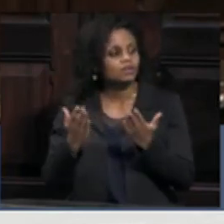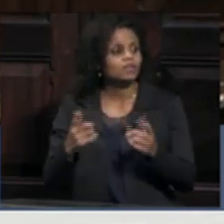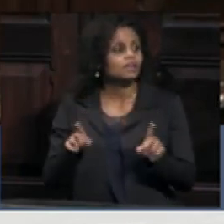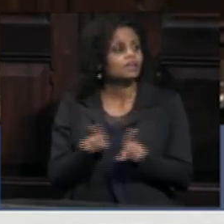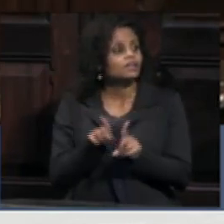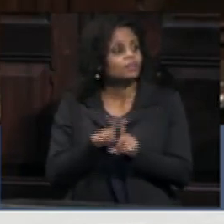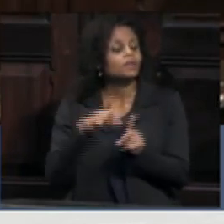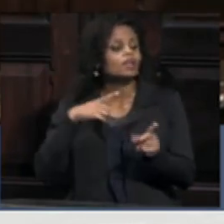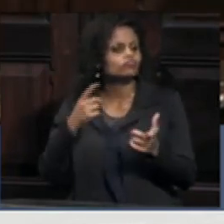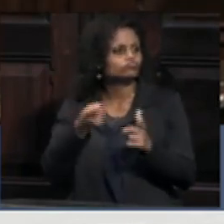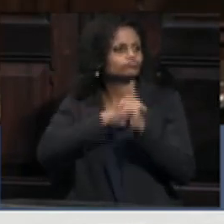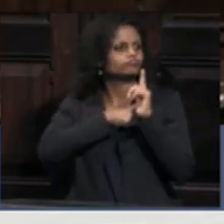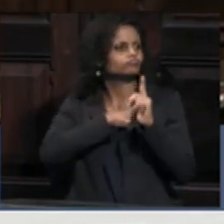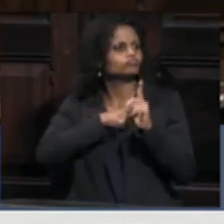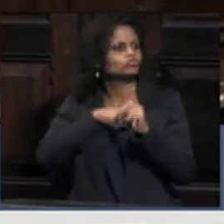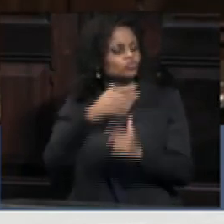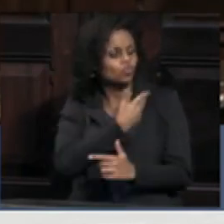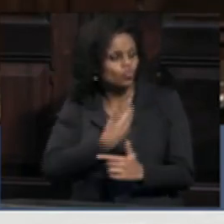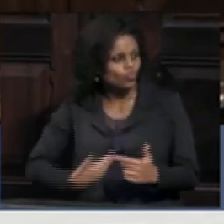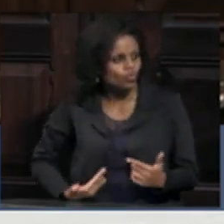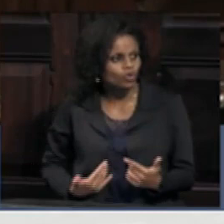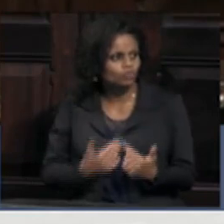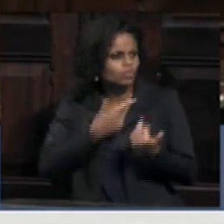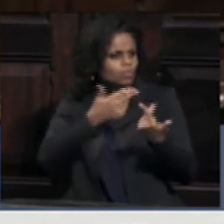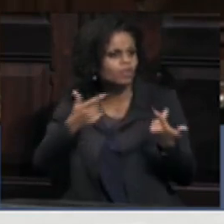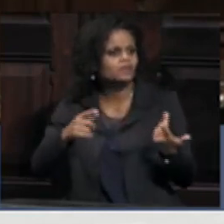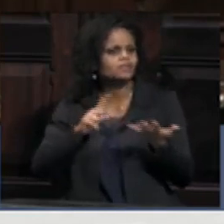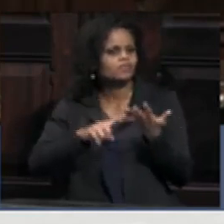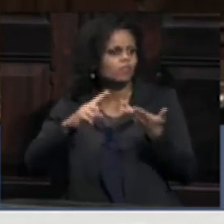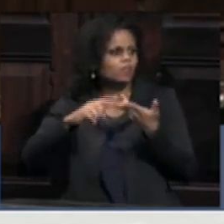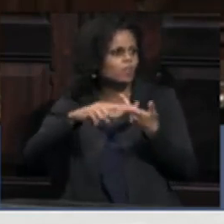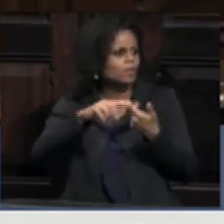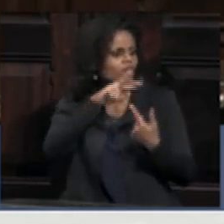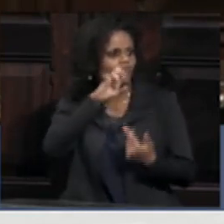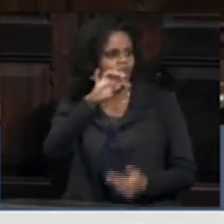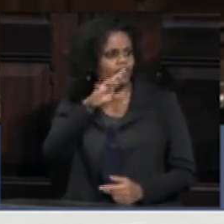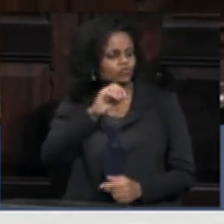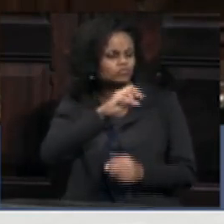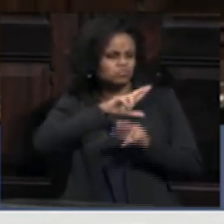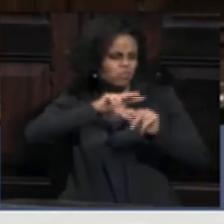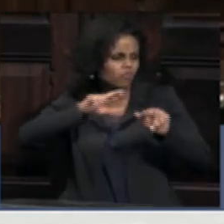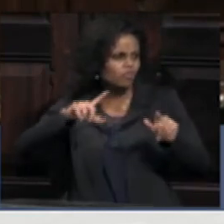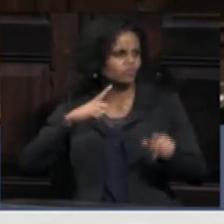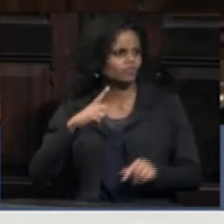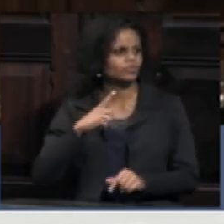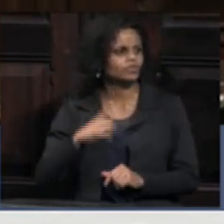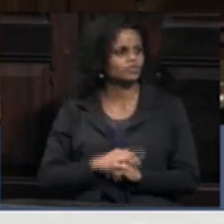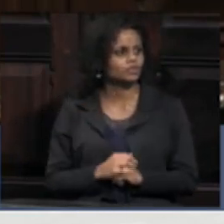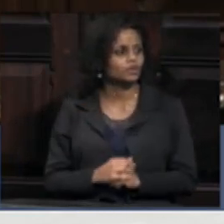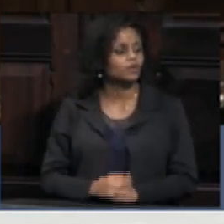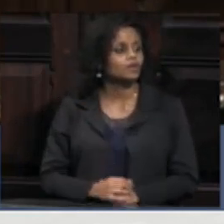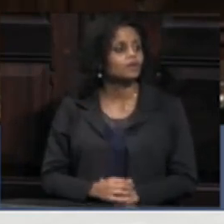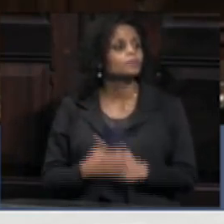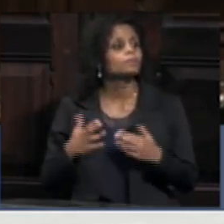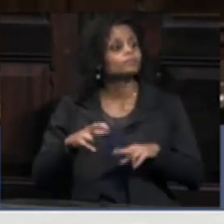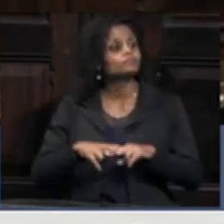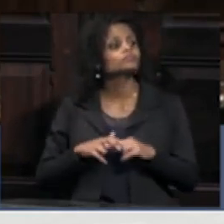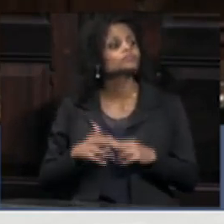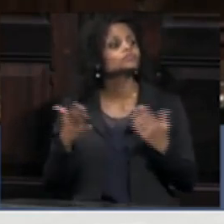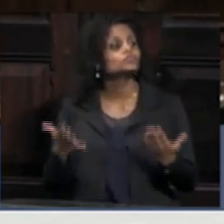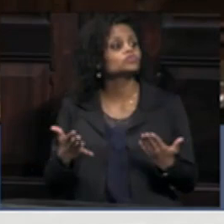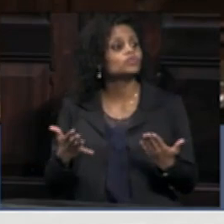nas contas públicas, além de vários vetos importantes para vários setores da sociedade fluminense. Por isso, quero